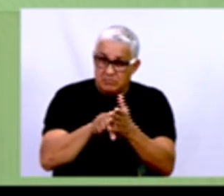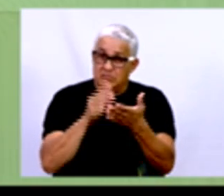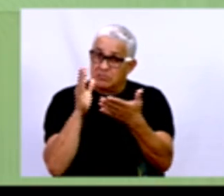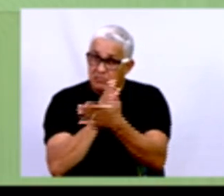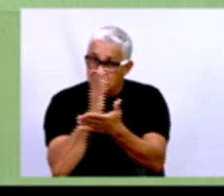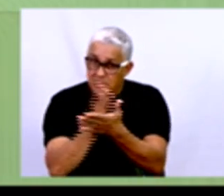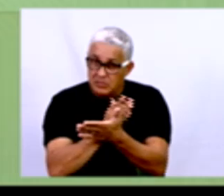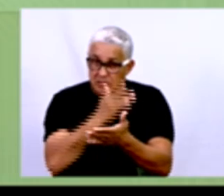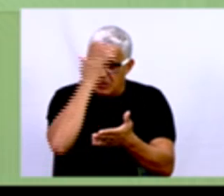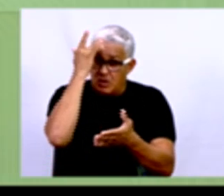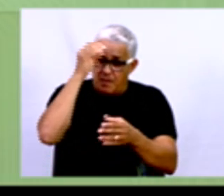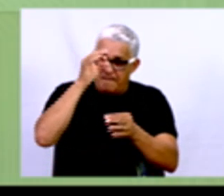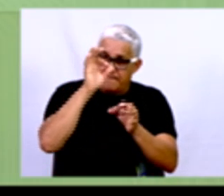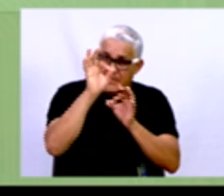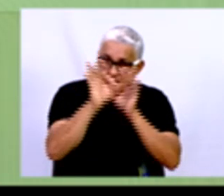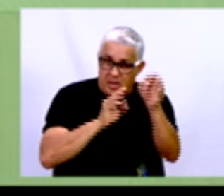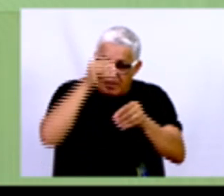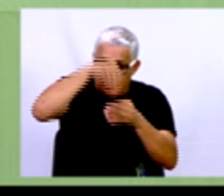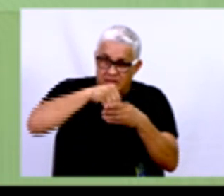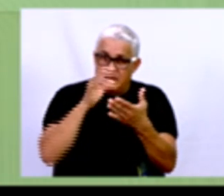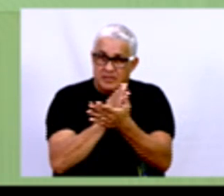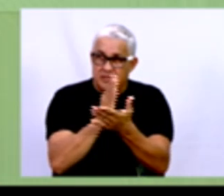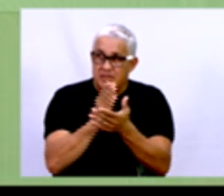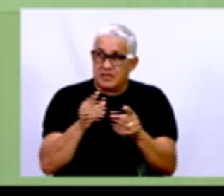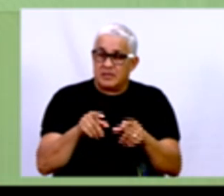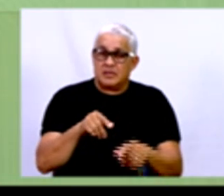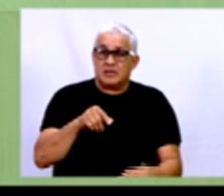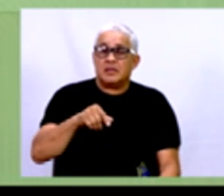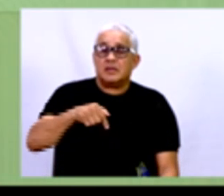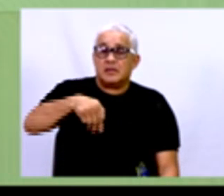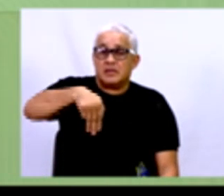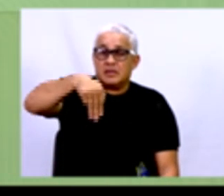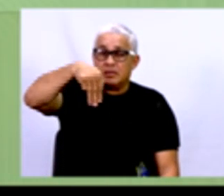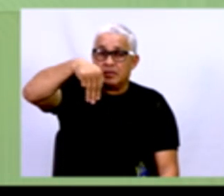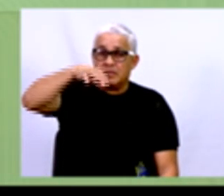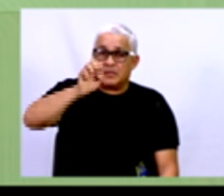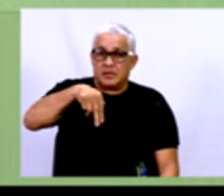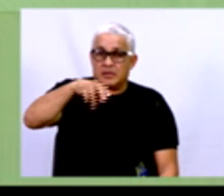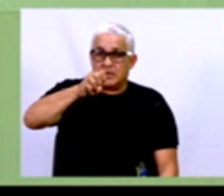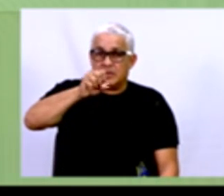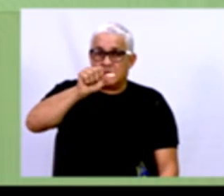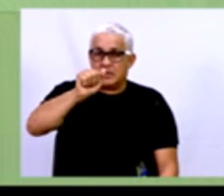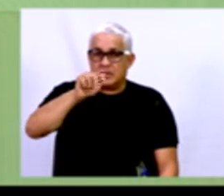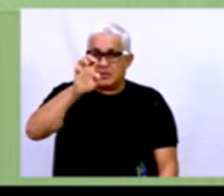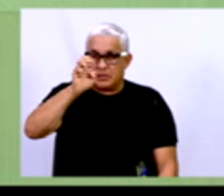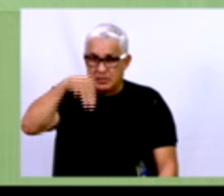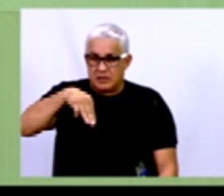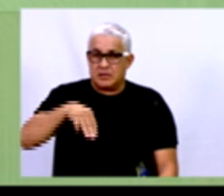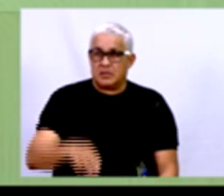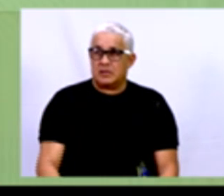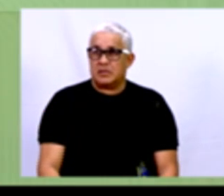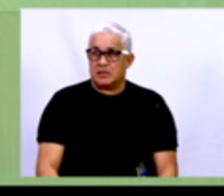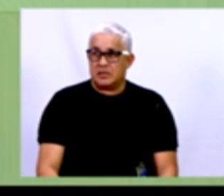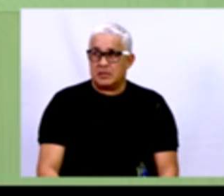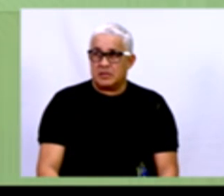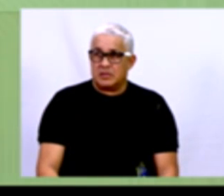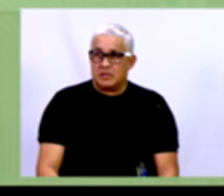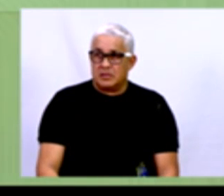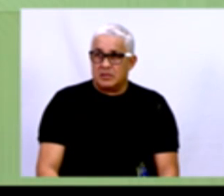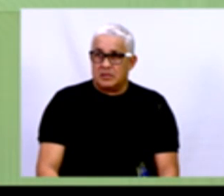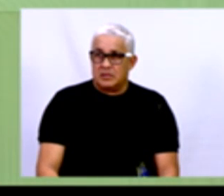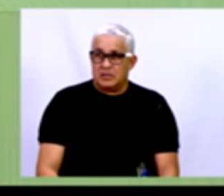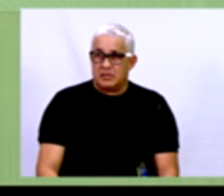a organizou. Isso. E a mensagem? A mensagem é essa que está em destaque aqui, ó,